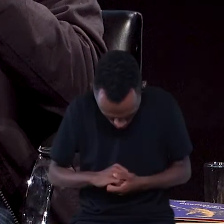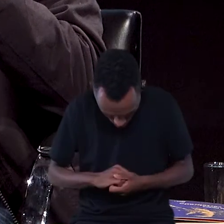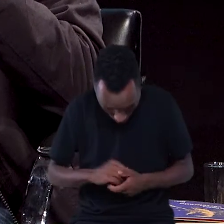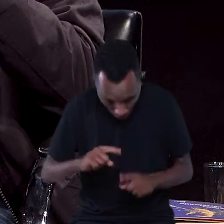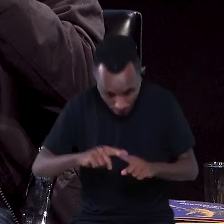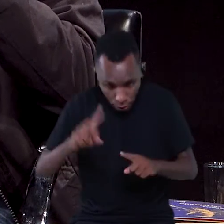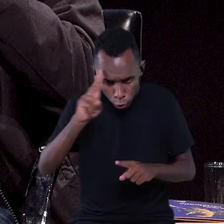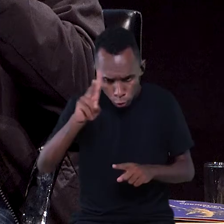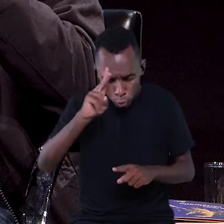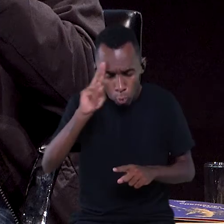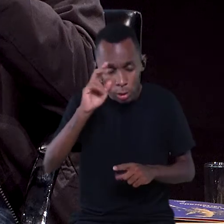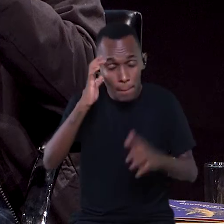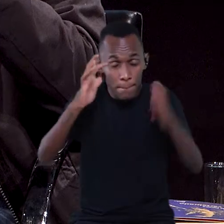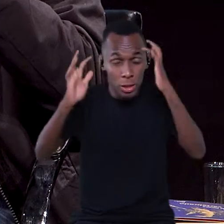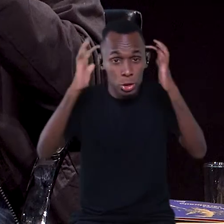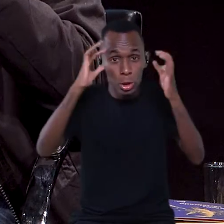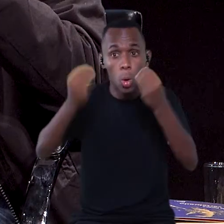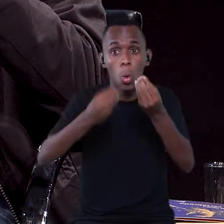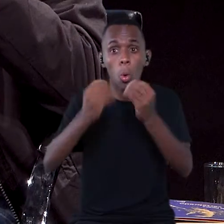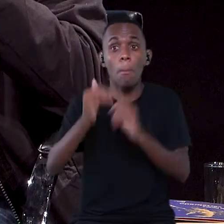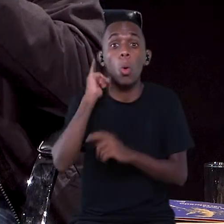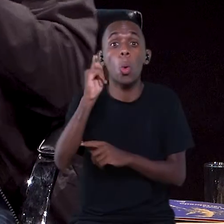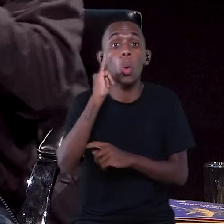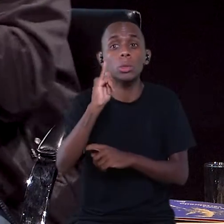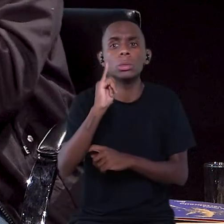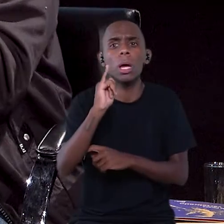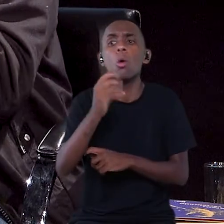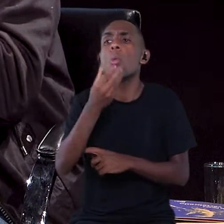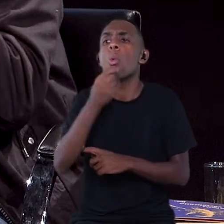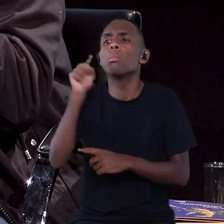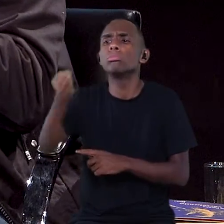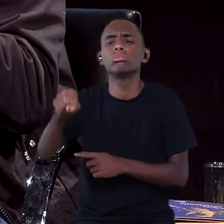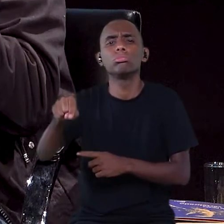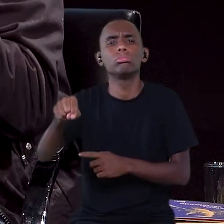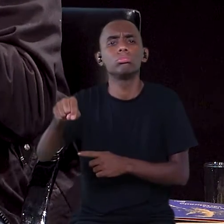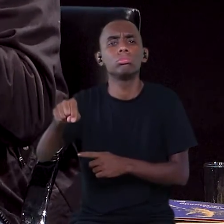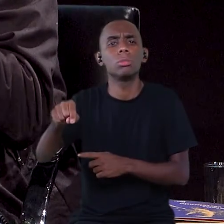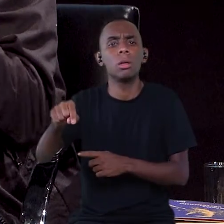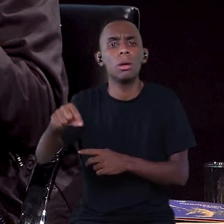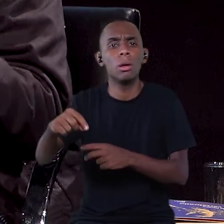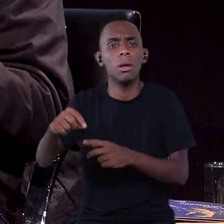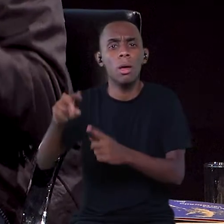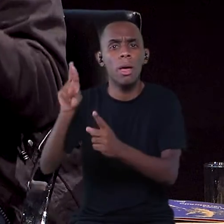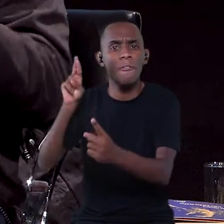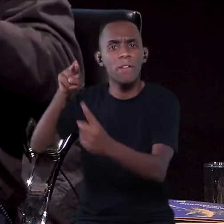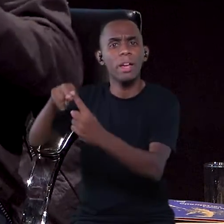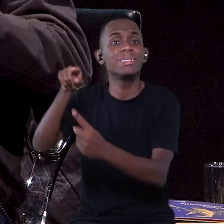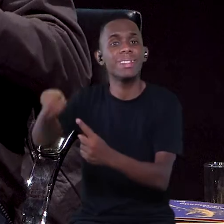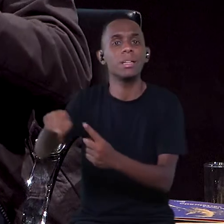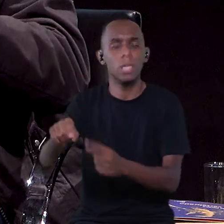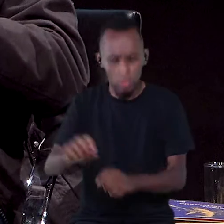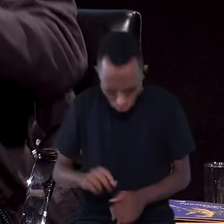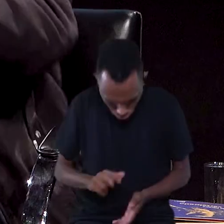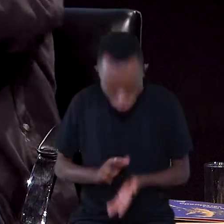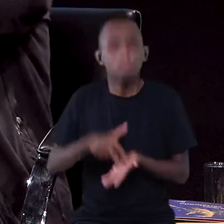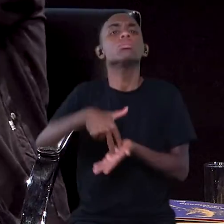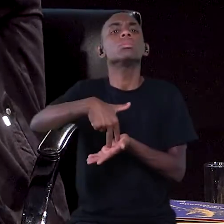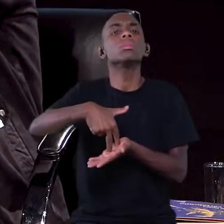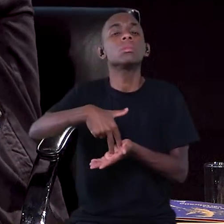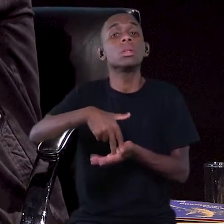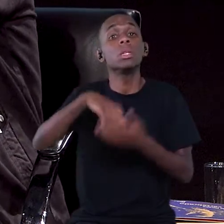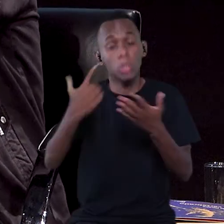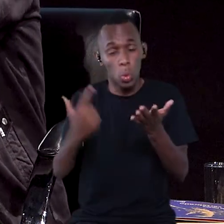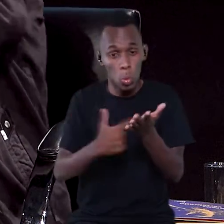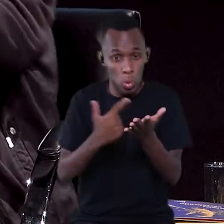conseguimos imaginar em contar a história daquele que chegou com a cabeça erguida. Então, é o momento em que duas portas se abrem, uma